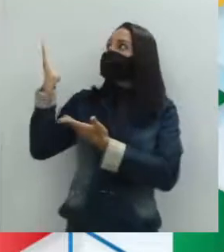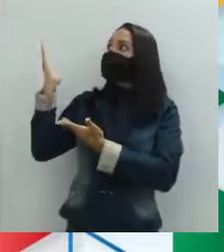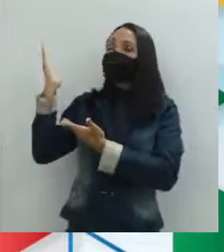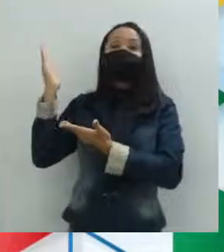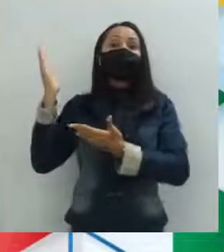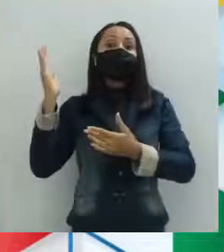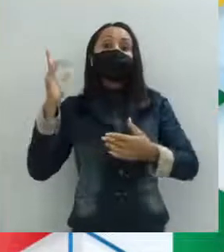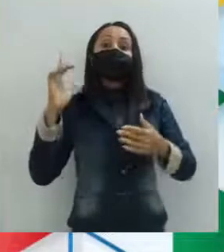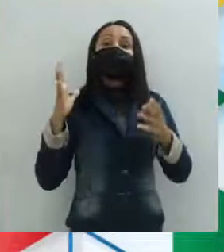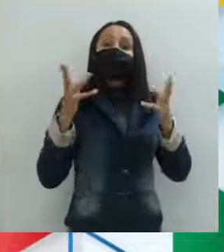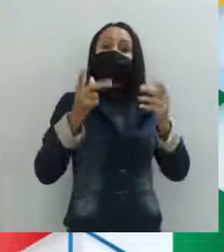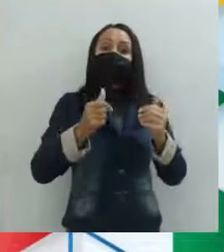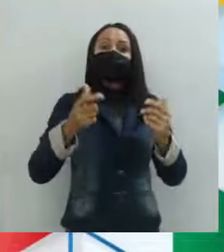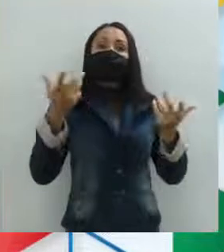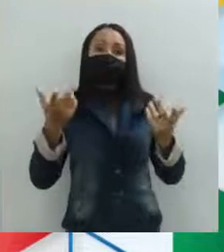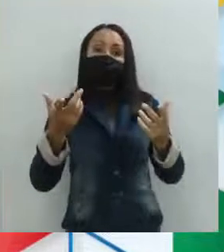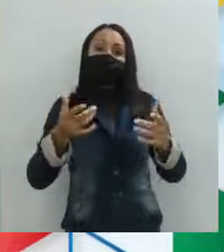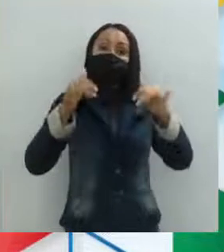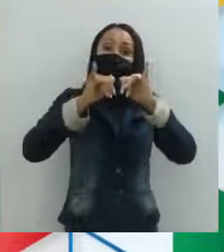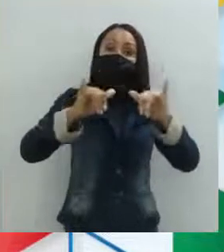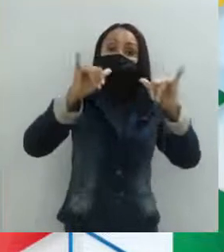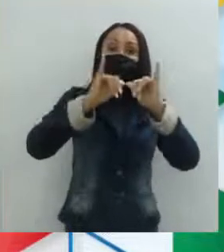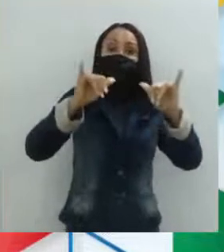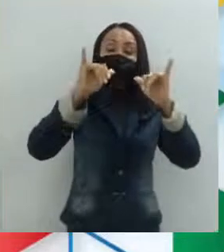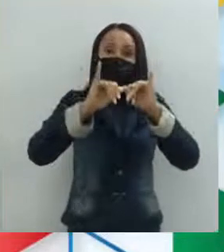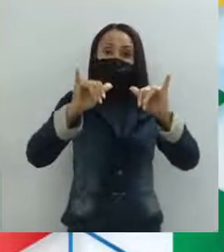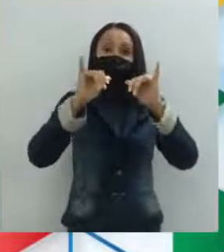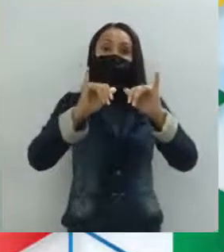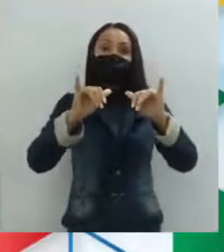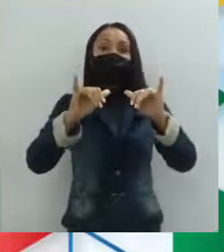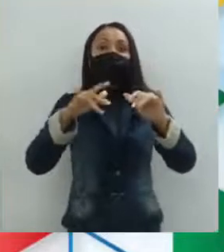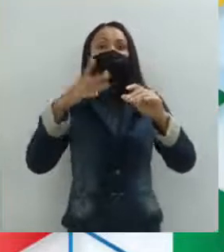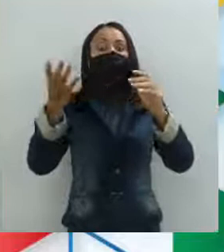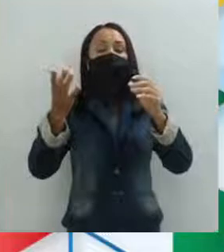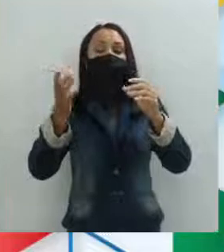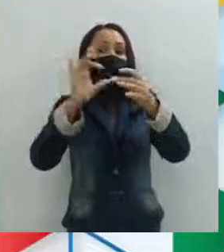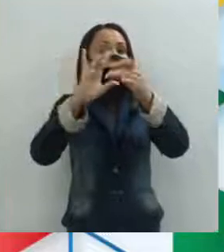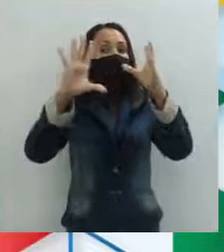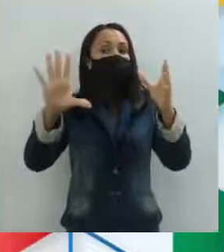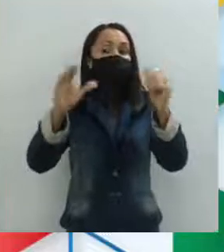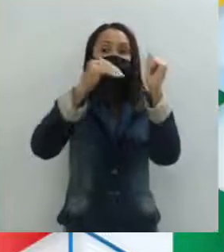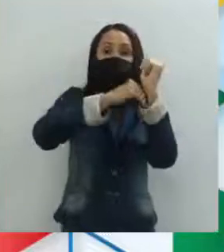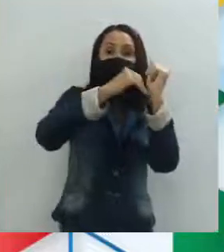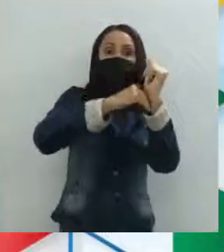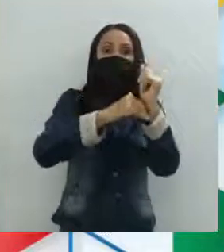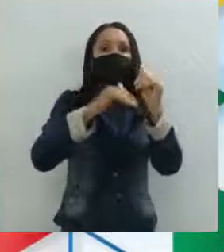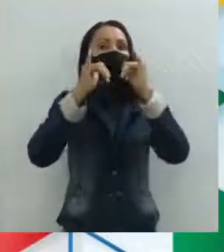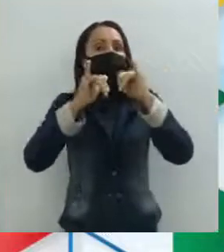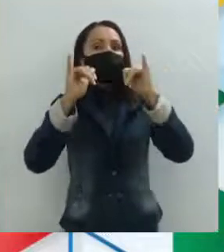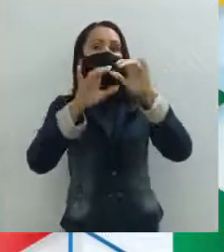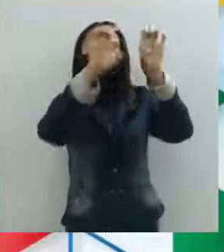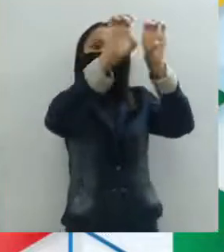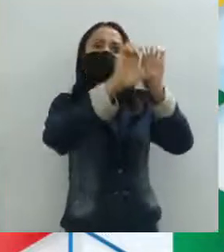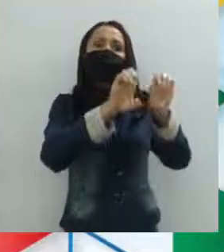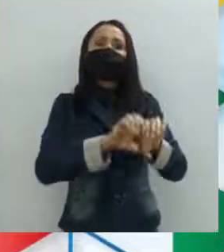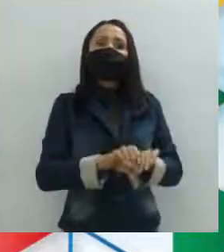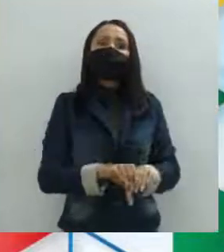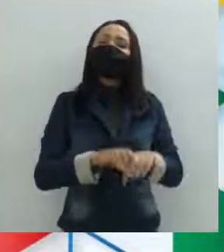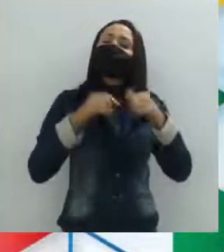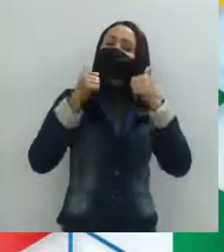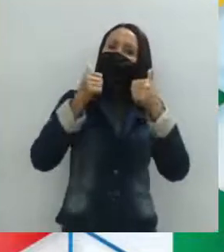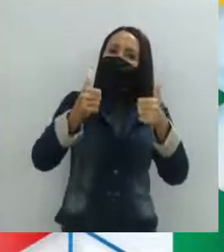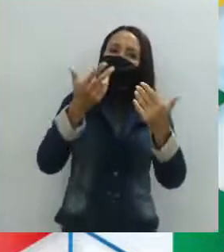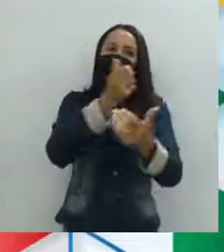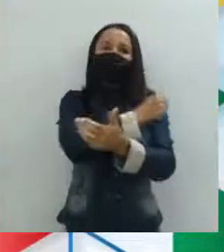nós temos aqui informações explícitas e implícitas, a notícia e sua estrutura. É isso aí,